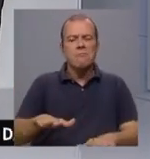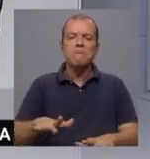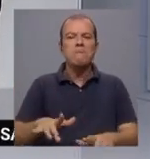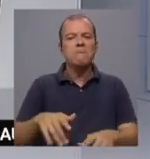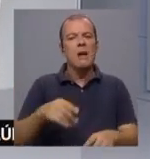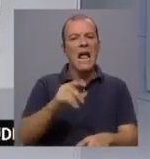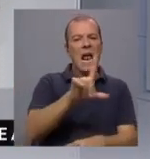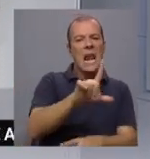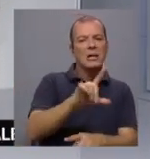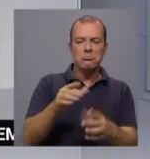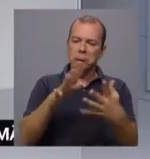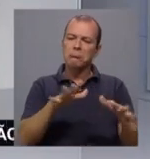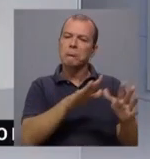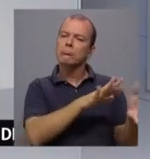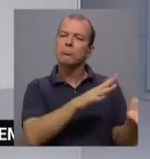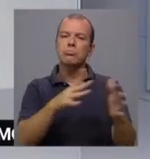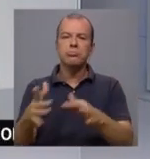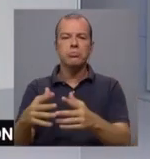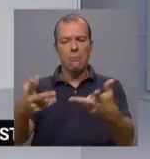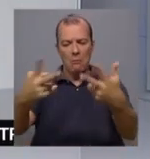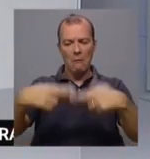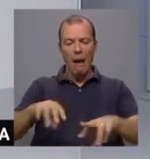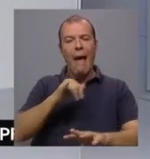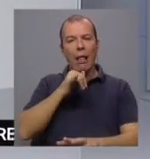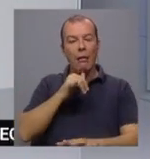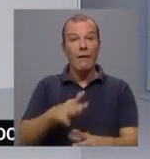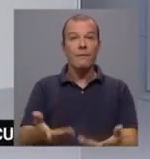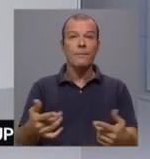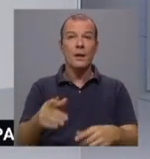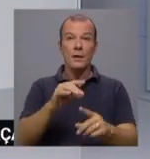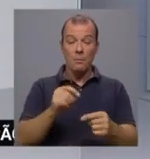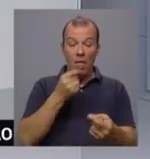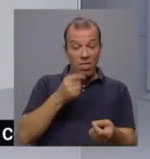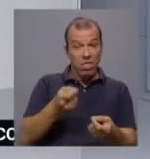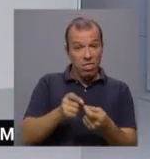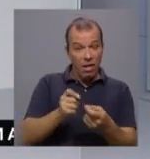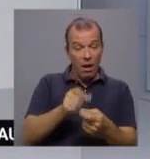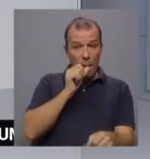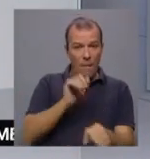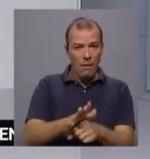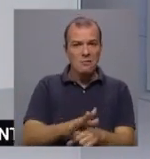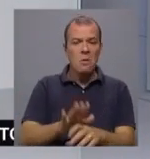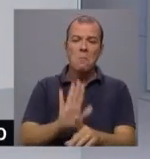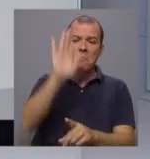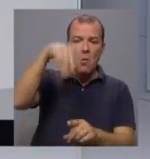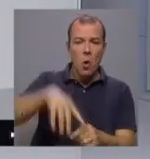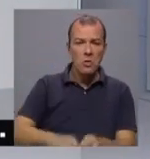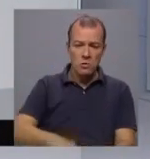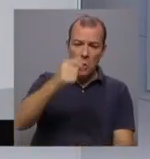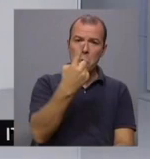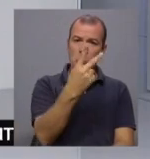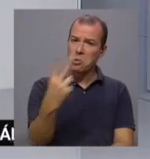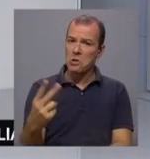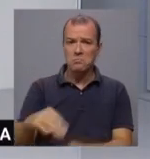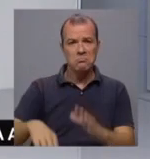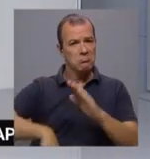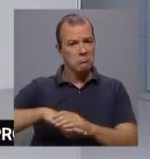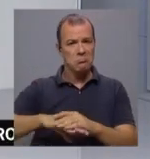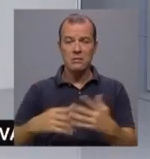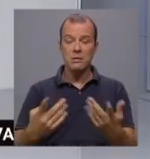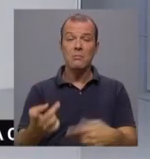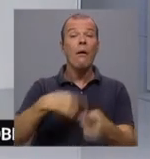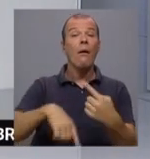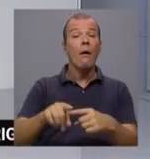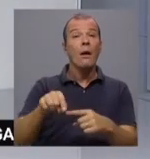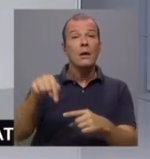quadrante leste no Algarve. Para a faixa costeira ocidental temos ondas de noroeste com 1 a 2 metros. Na costa sul as ondas serão